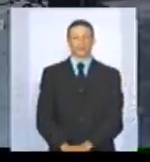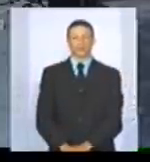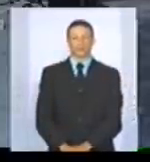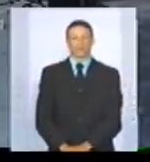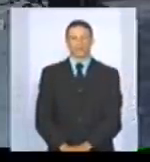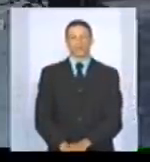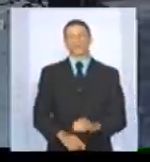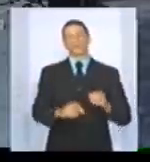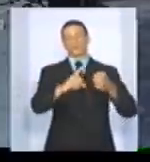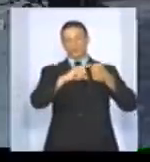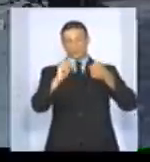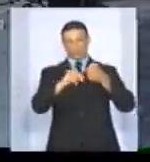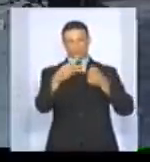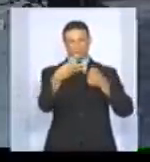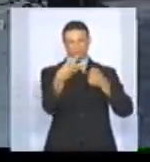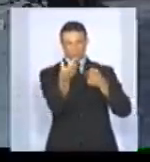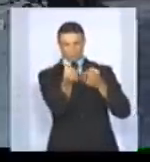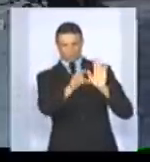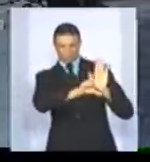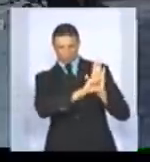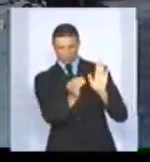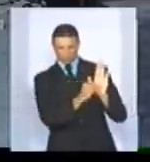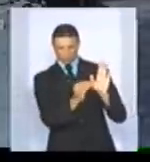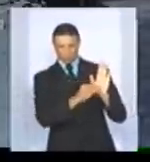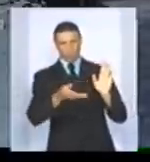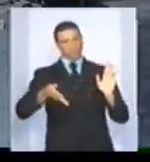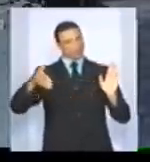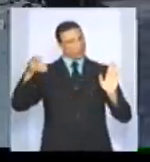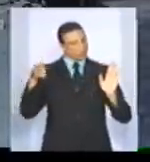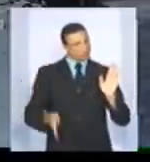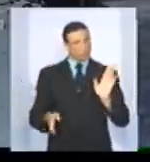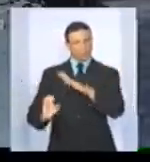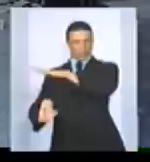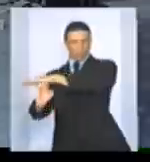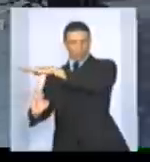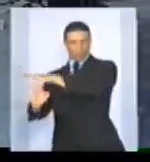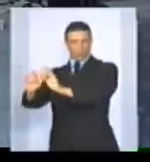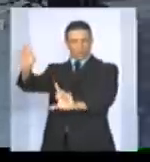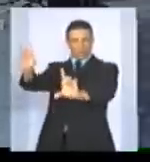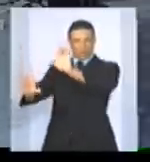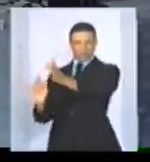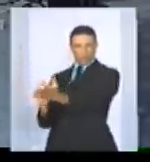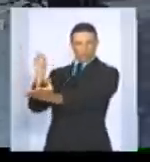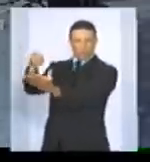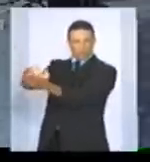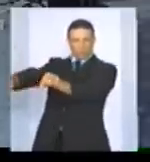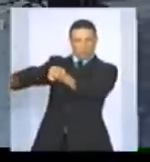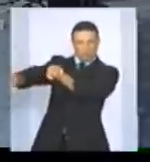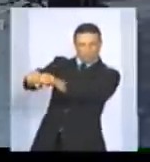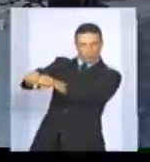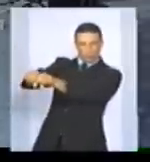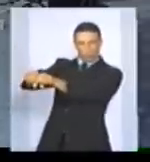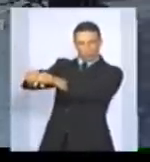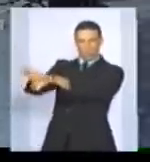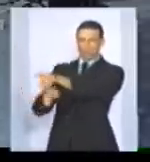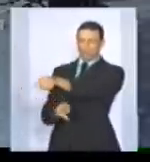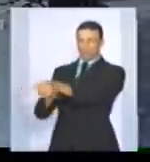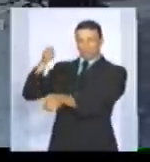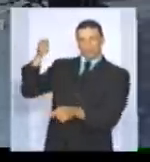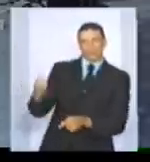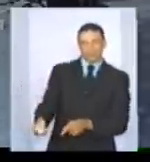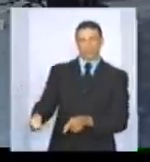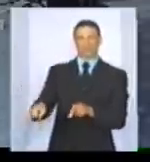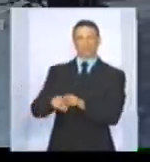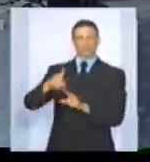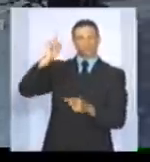O artigo 36 da lei impõe sanções às empresas de TV a cabo que descumprem quaisquer das obrigações dispostas na norma. As